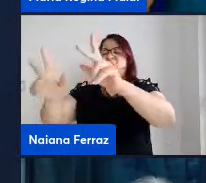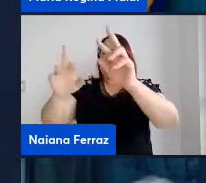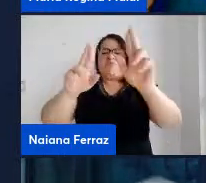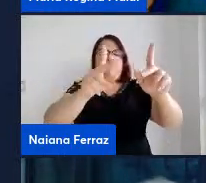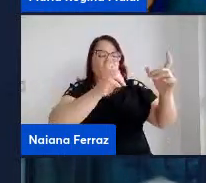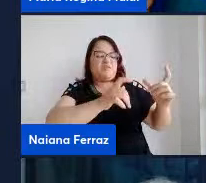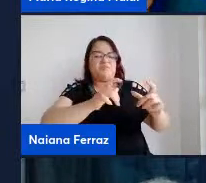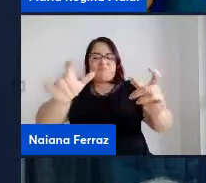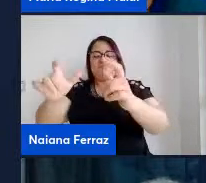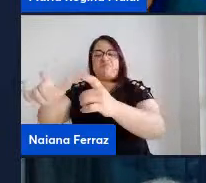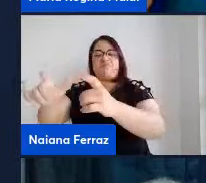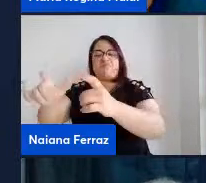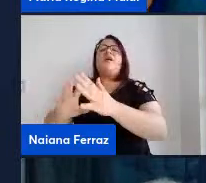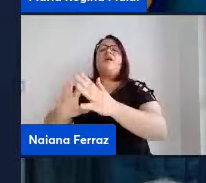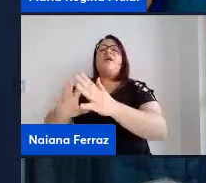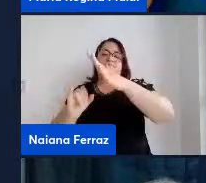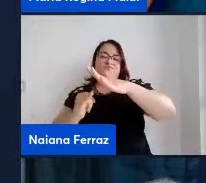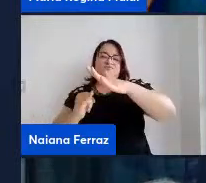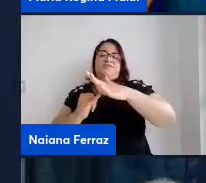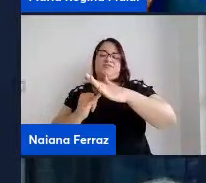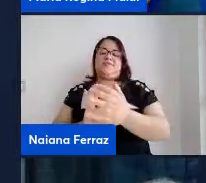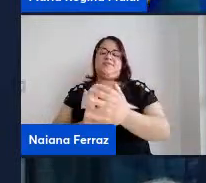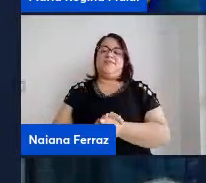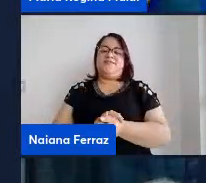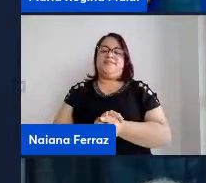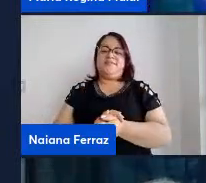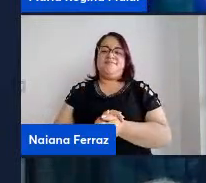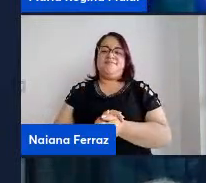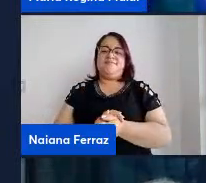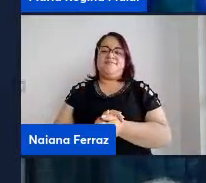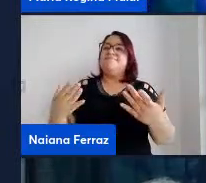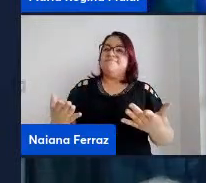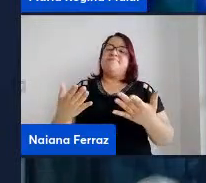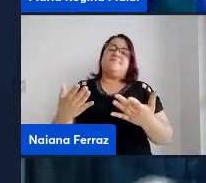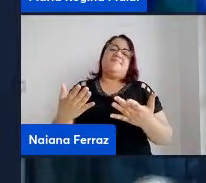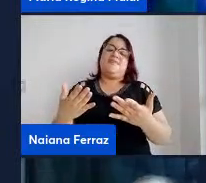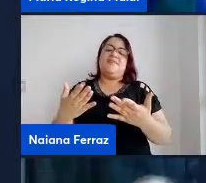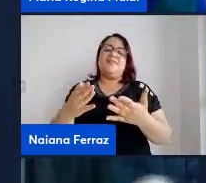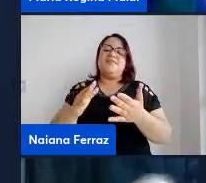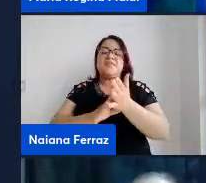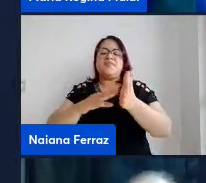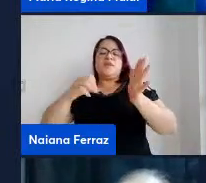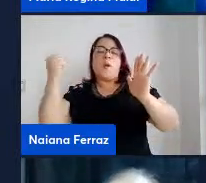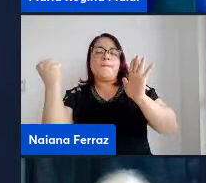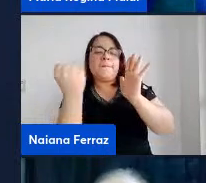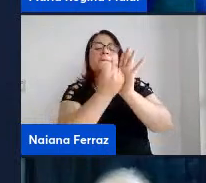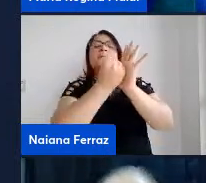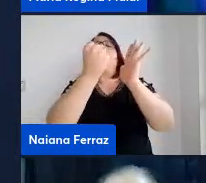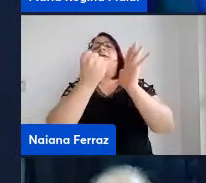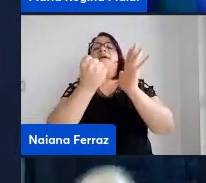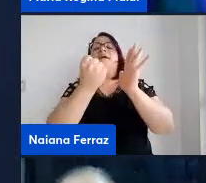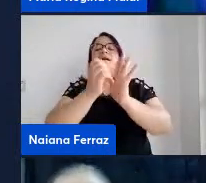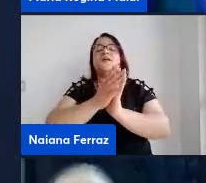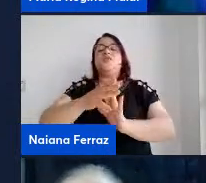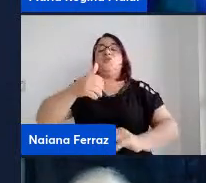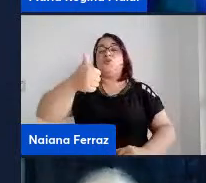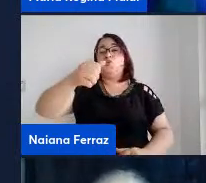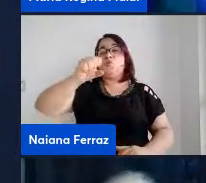instituições. Essa tem sido a marca desses 18 anos de